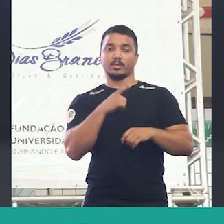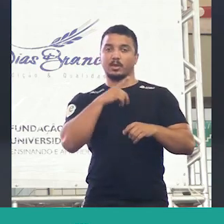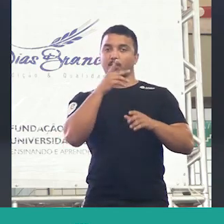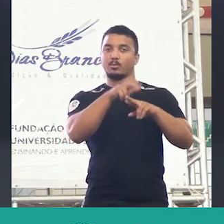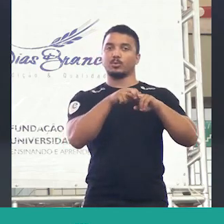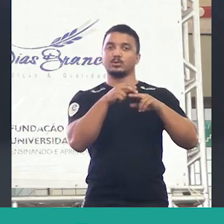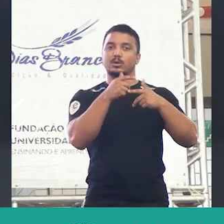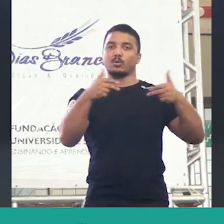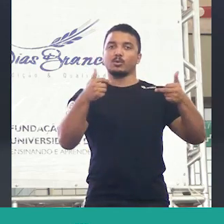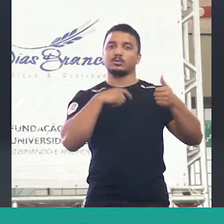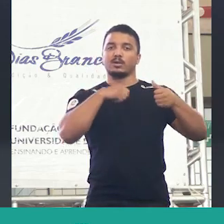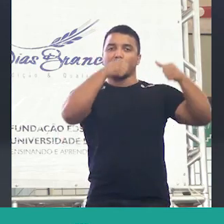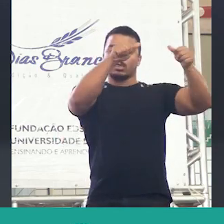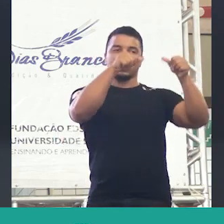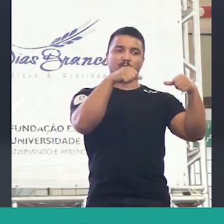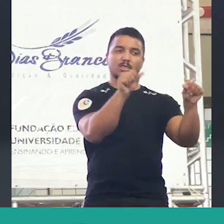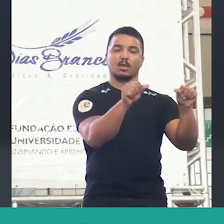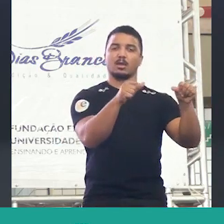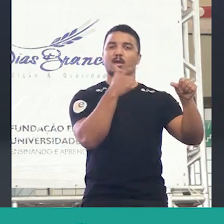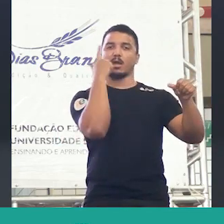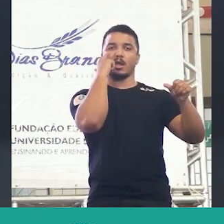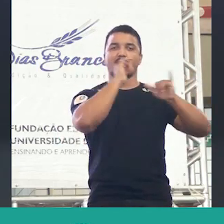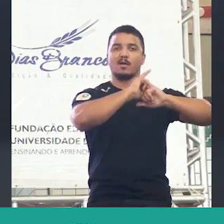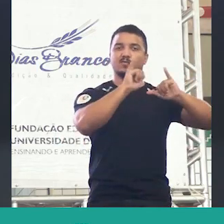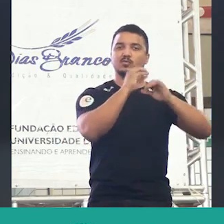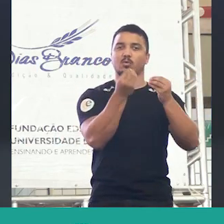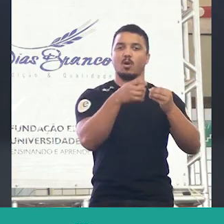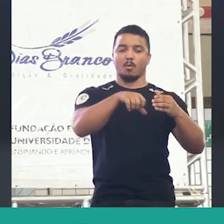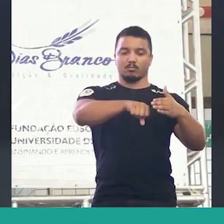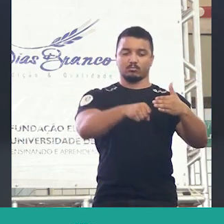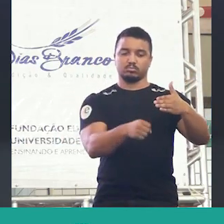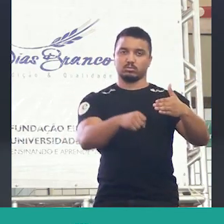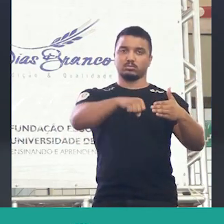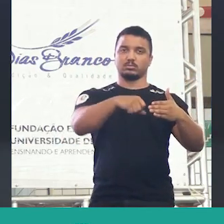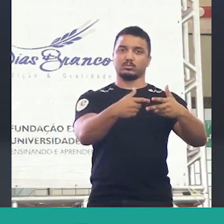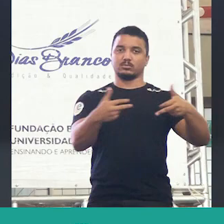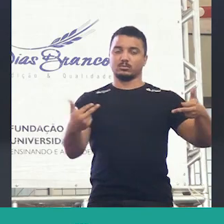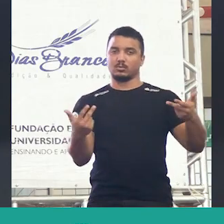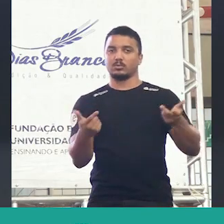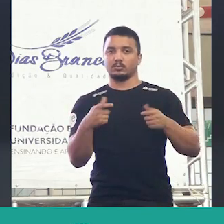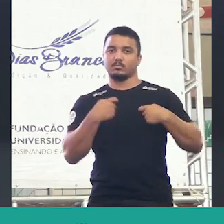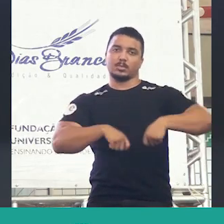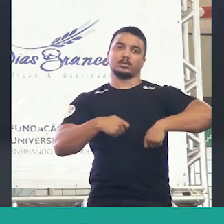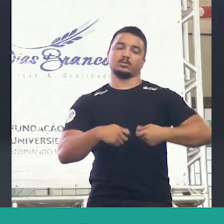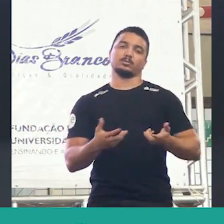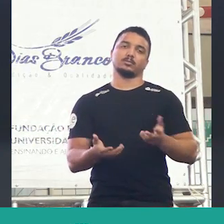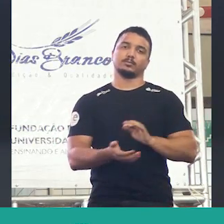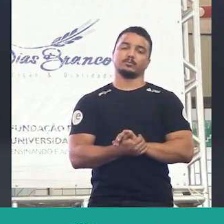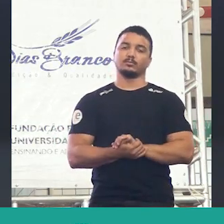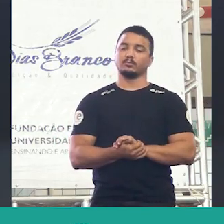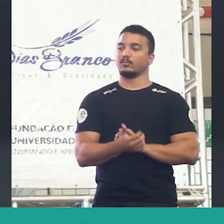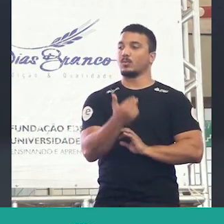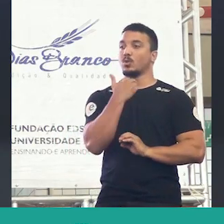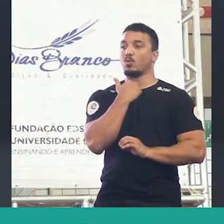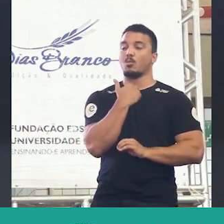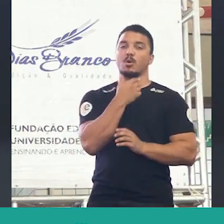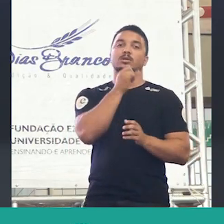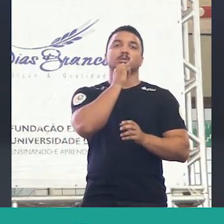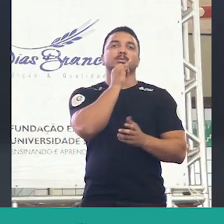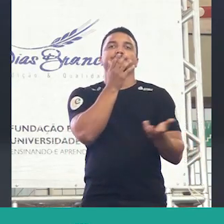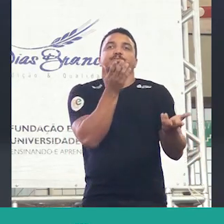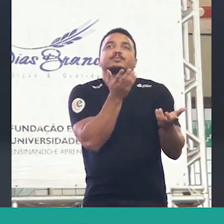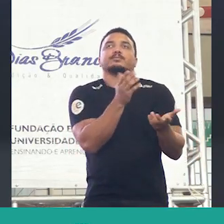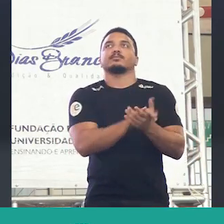colocar adesivos em vidro. A gente tem que colocar as maçanetas nos vidros. Foi claro? A gente não pode,